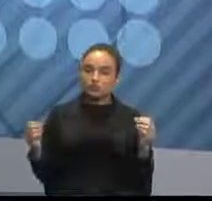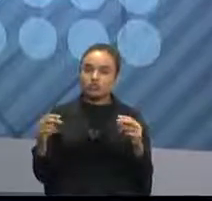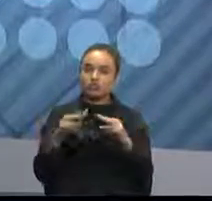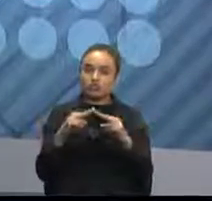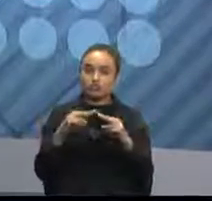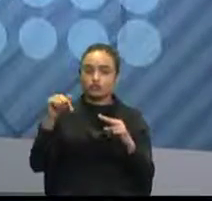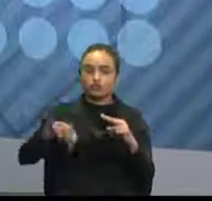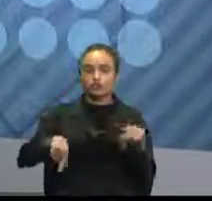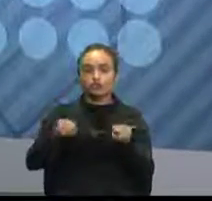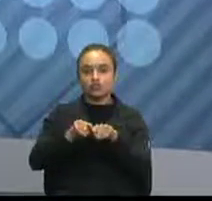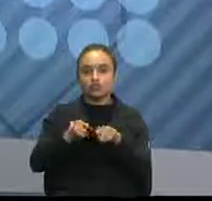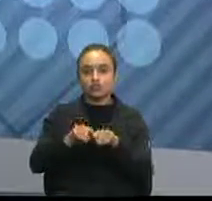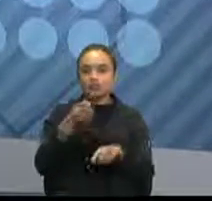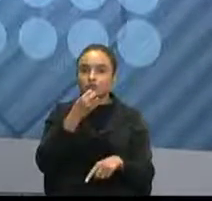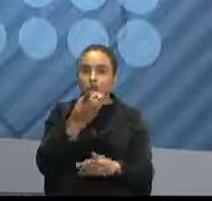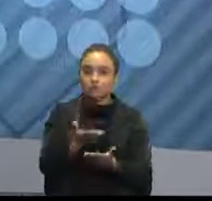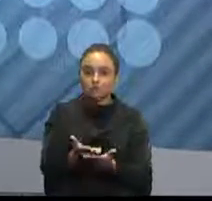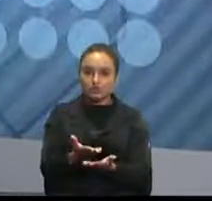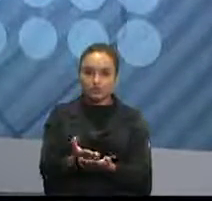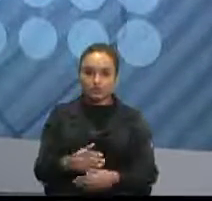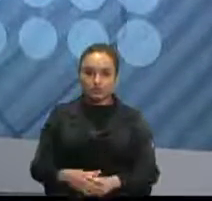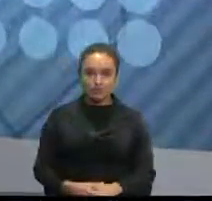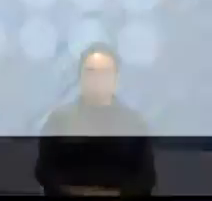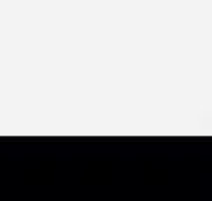de até a próxima aula